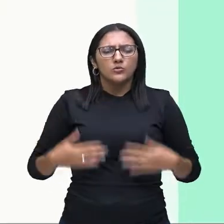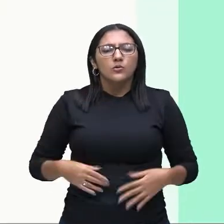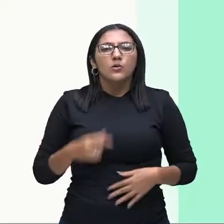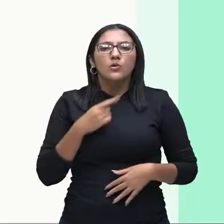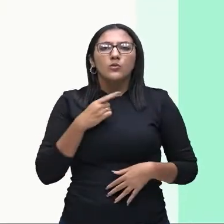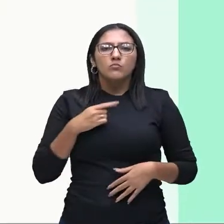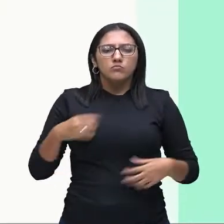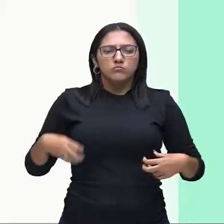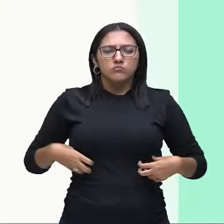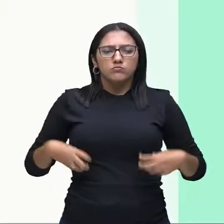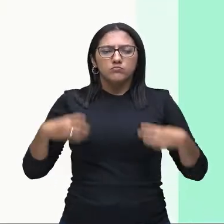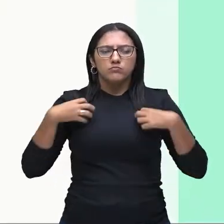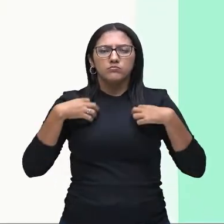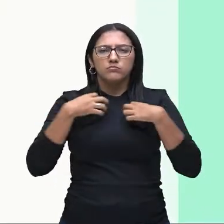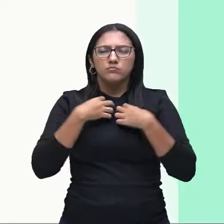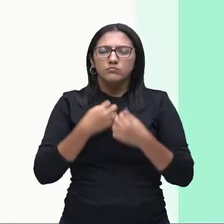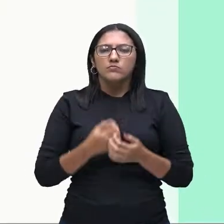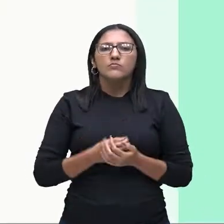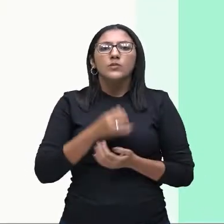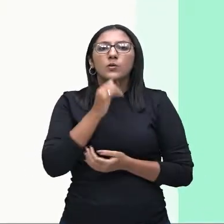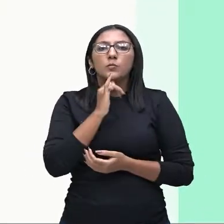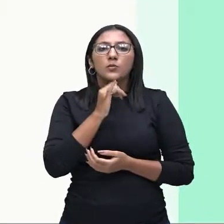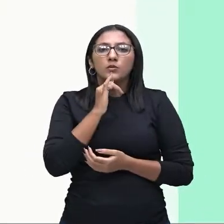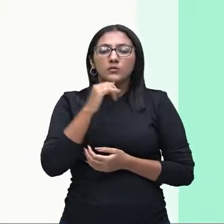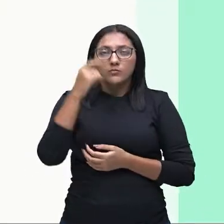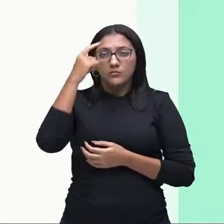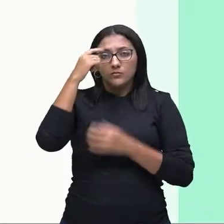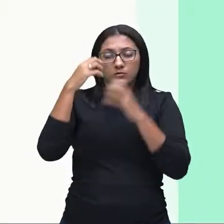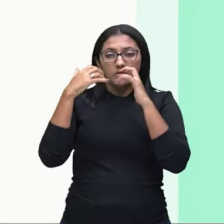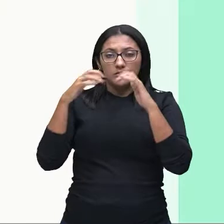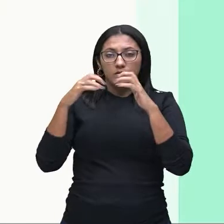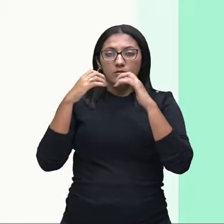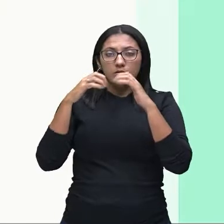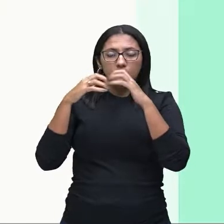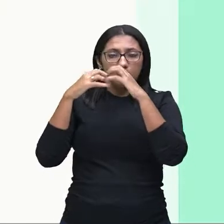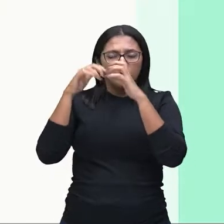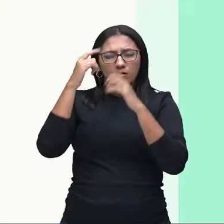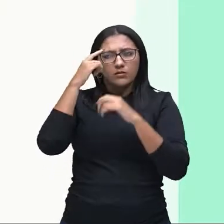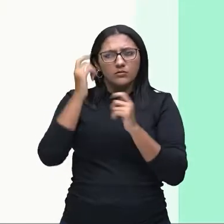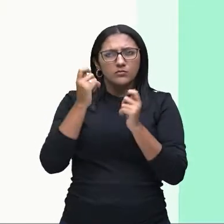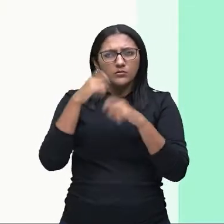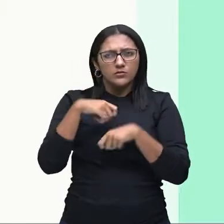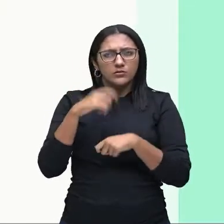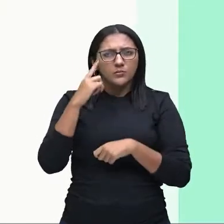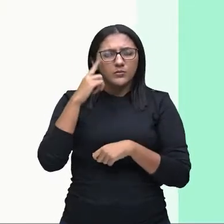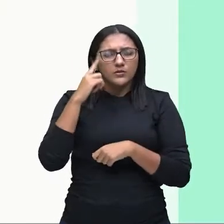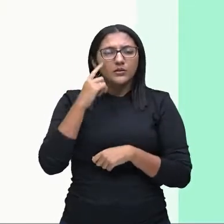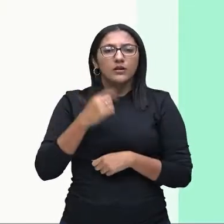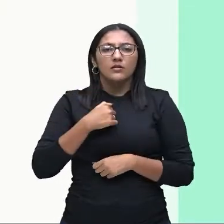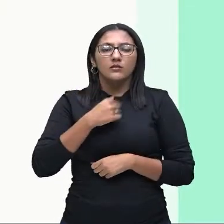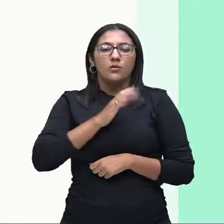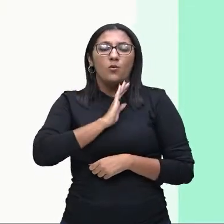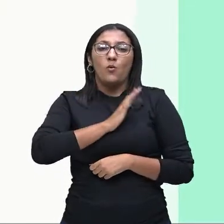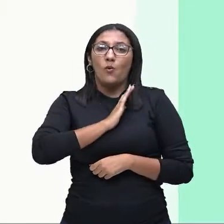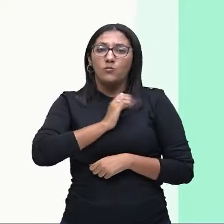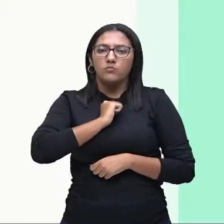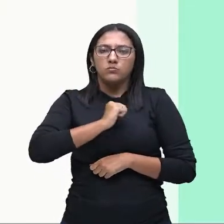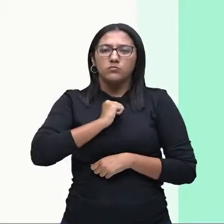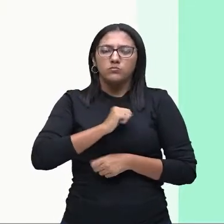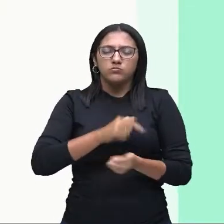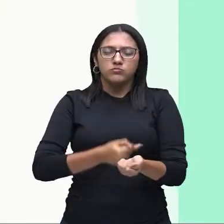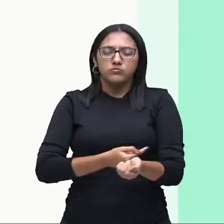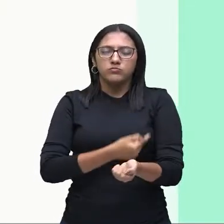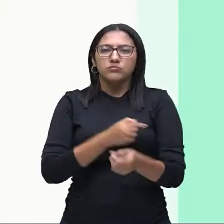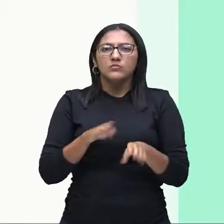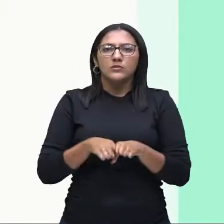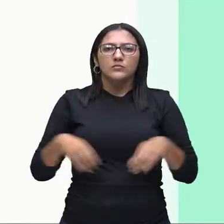nossos órgãos funcionando, como, por exemplo, o cérebro, que nos ajuda a pensar, o coração, que bombeia o sangue, o pulmão, que nos